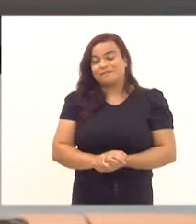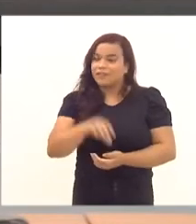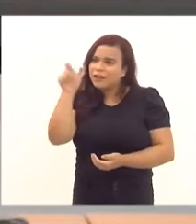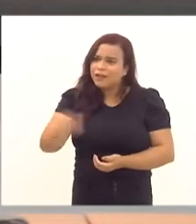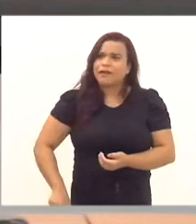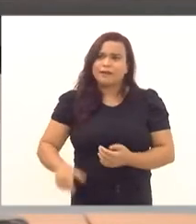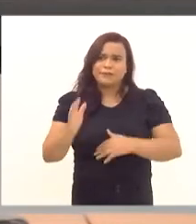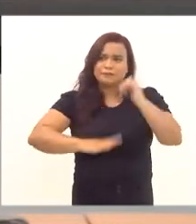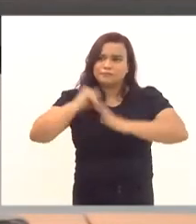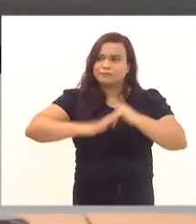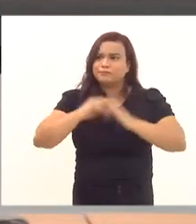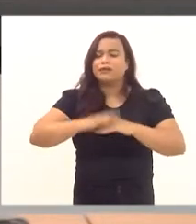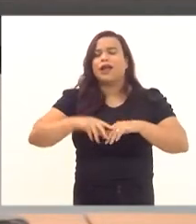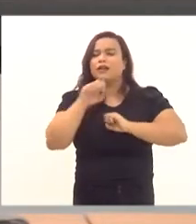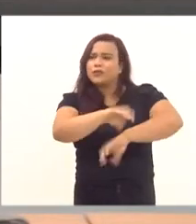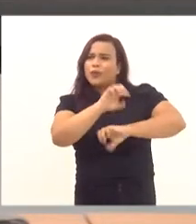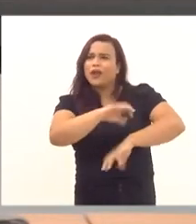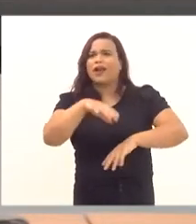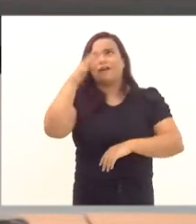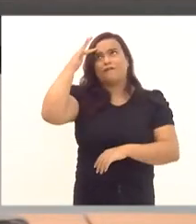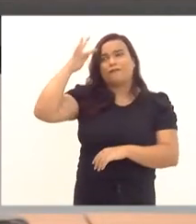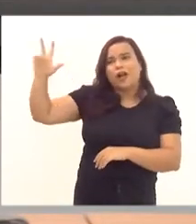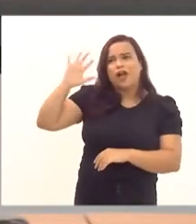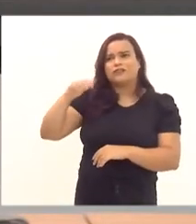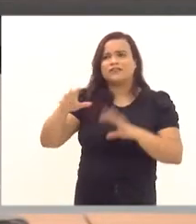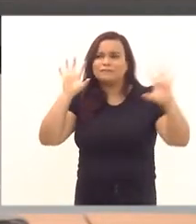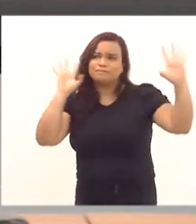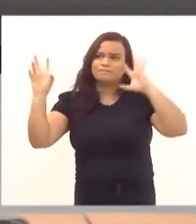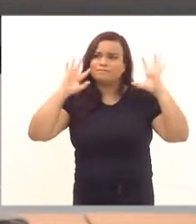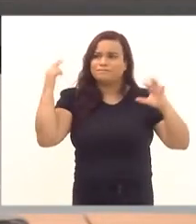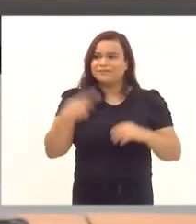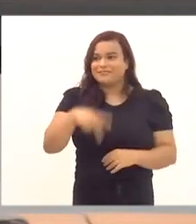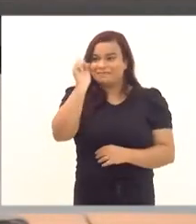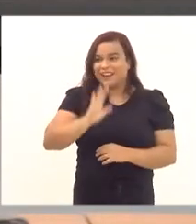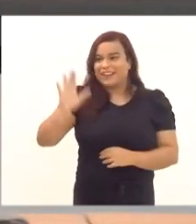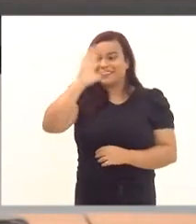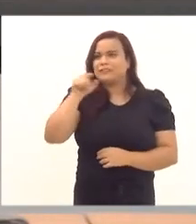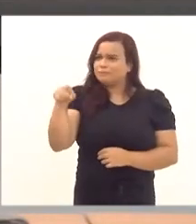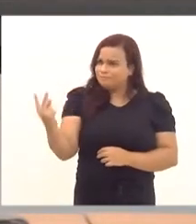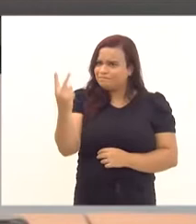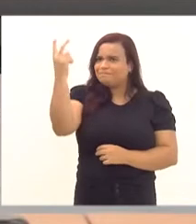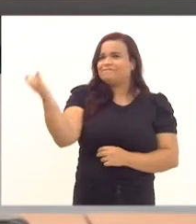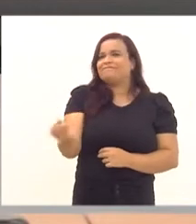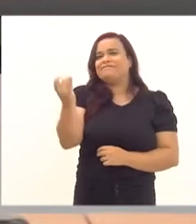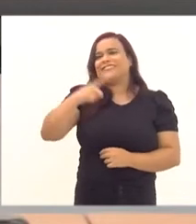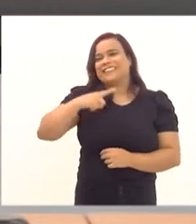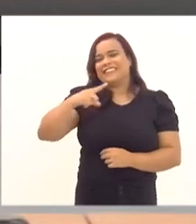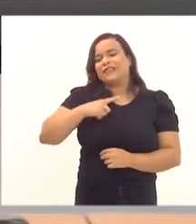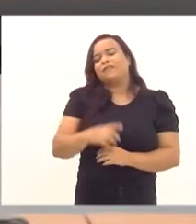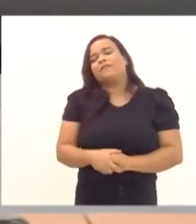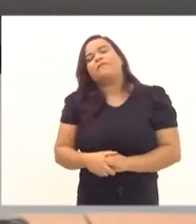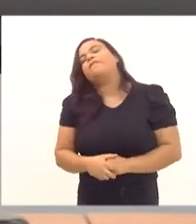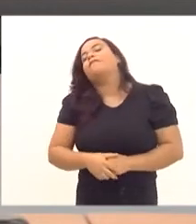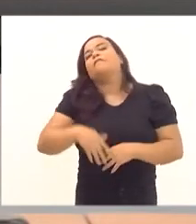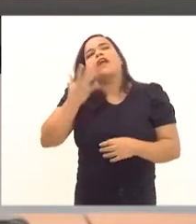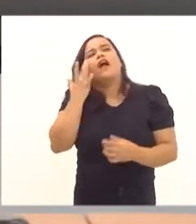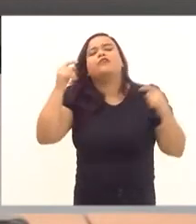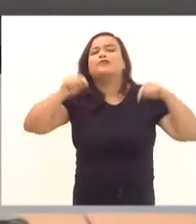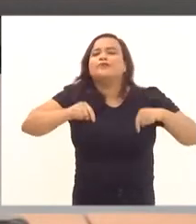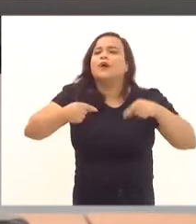Educadora filósofa pensadora é brasileira é de tanto valor eu eu acho que essa esse